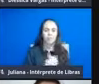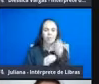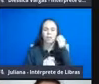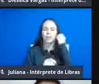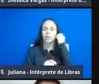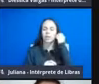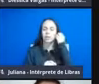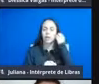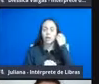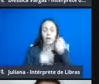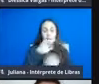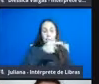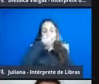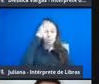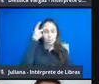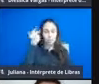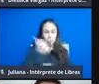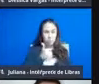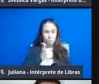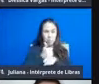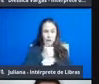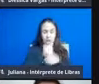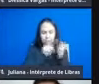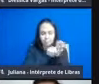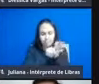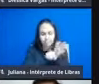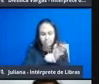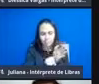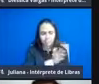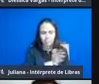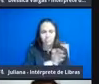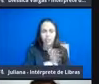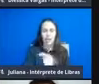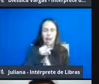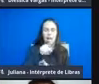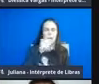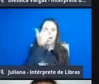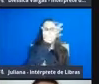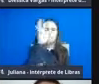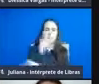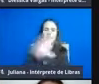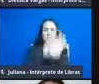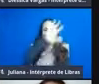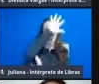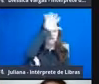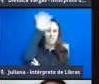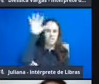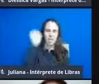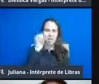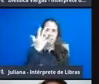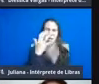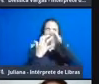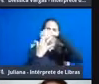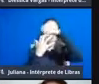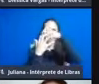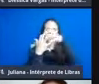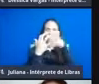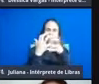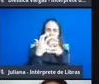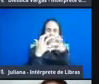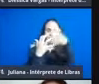grande floresta amazônica, principalmente no docel, né, naquela parte da copa das árvores, tem muitas espécies